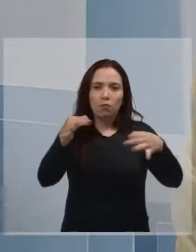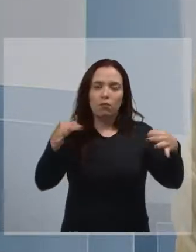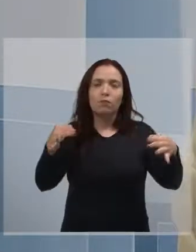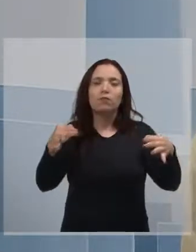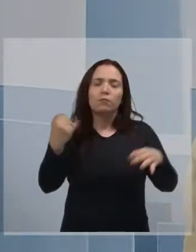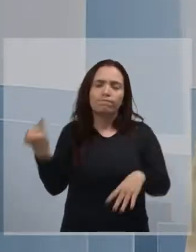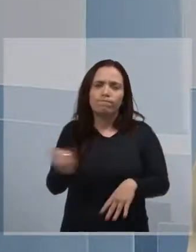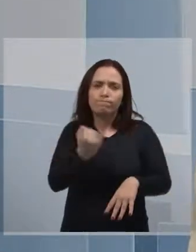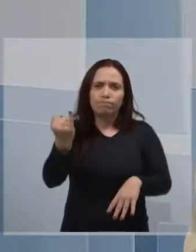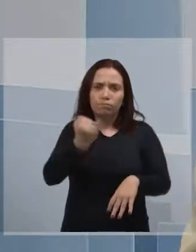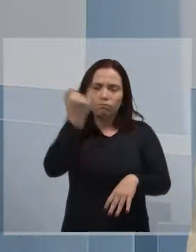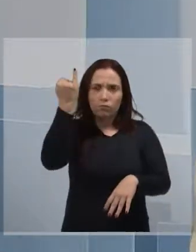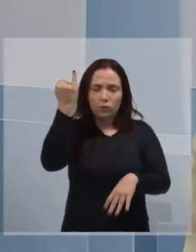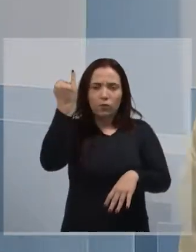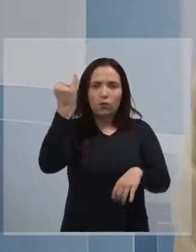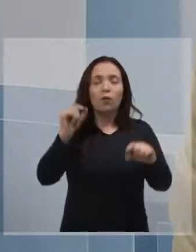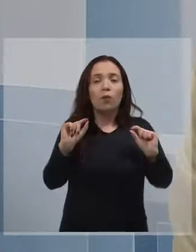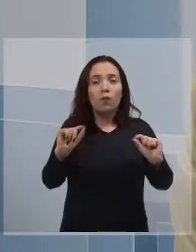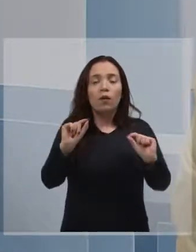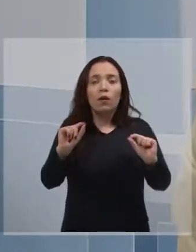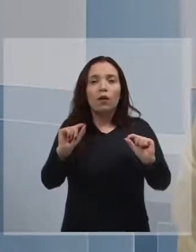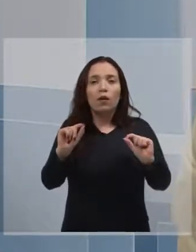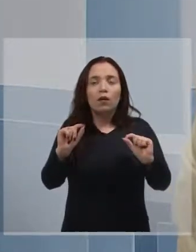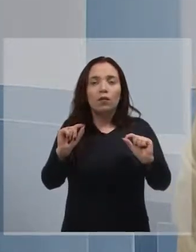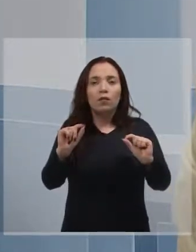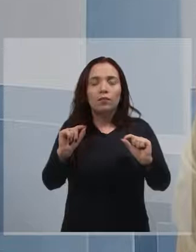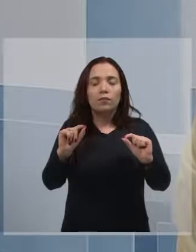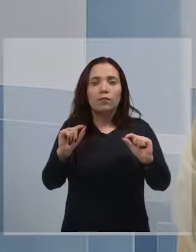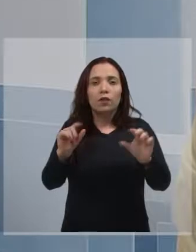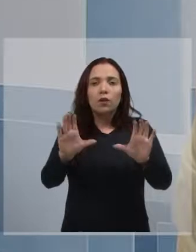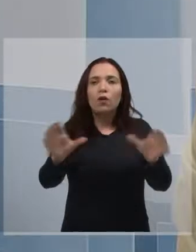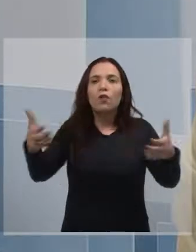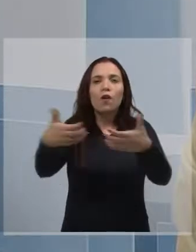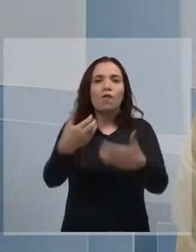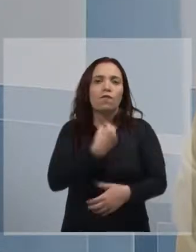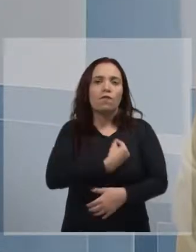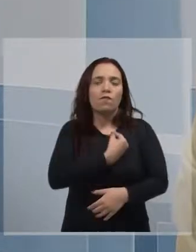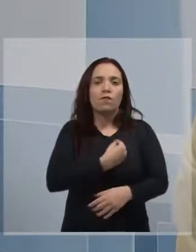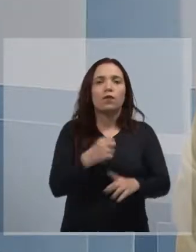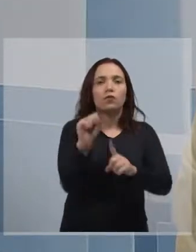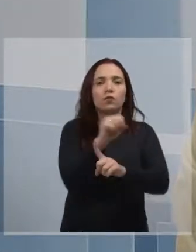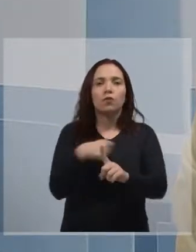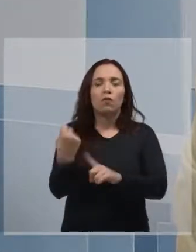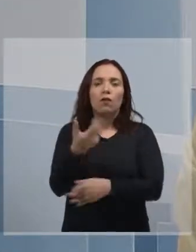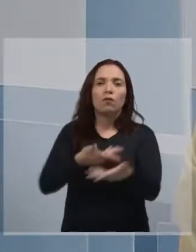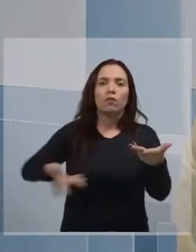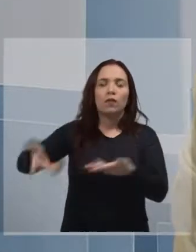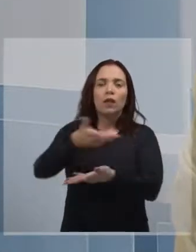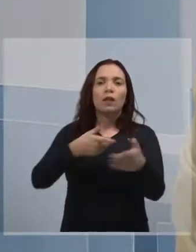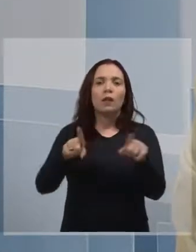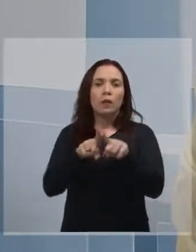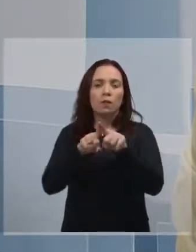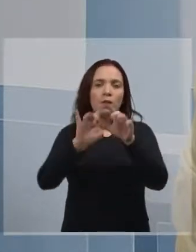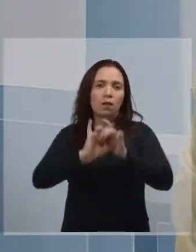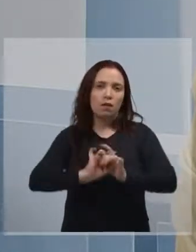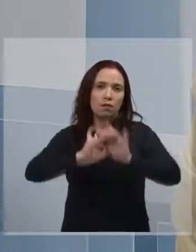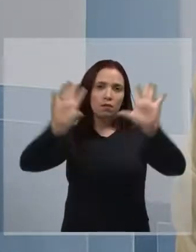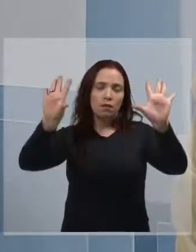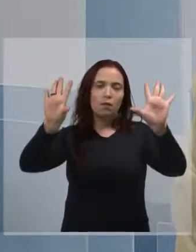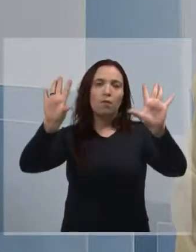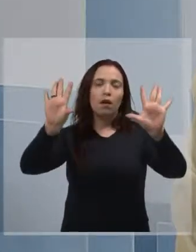como instrumento importante para a organização da vida social e da liberdade